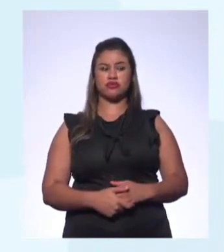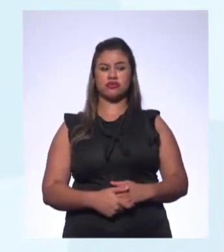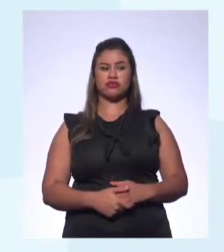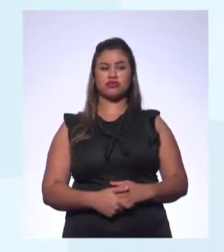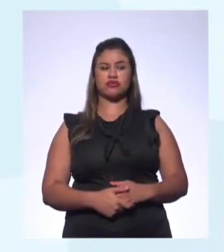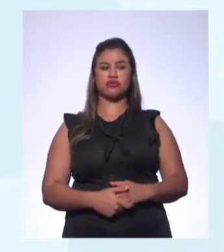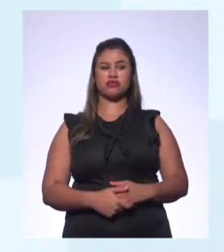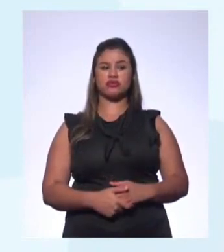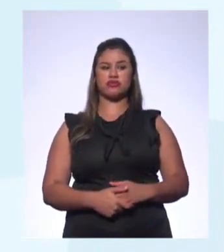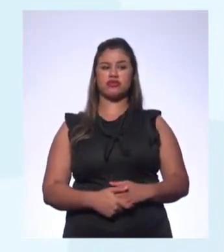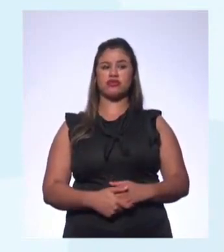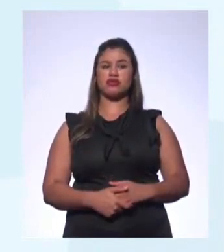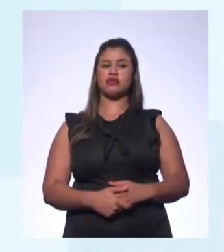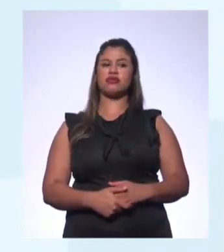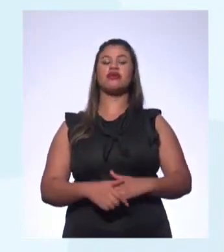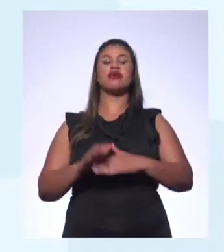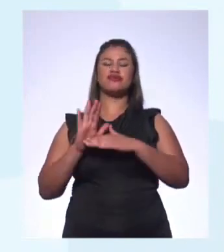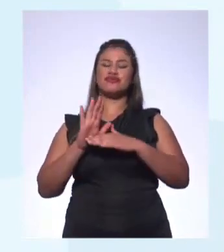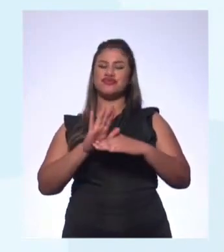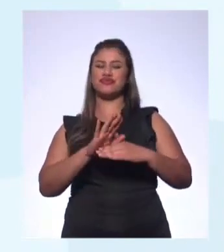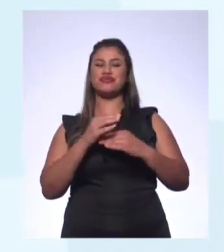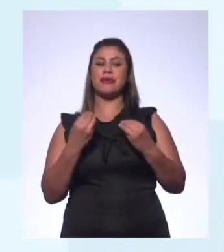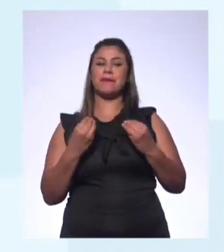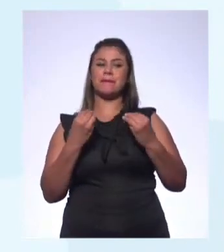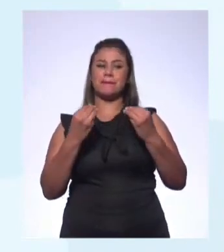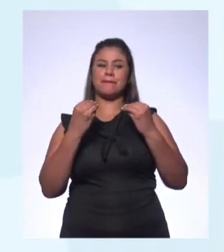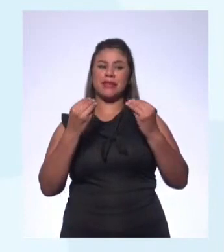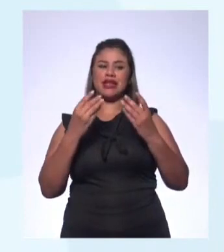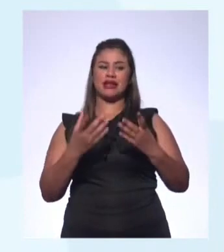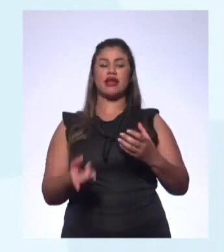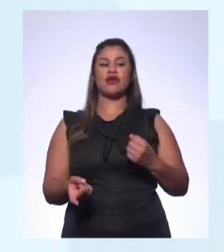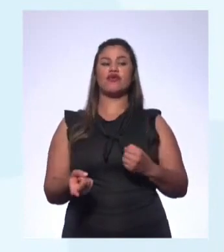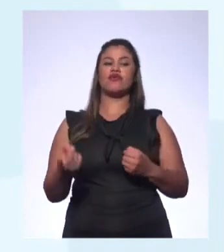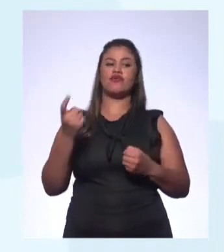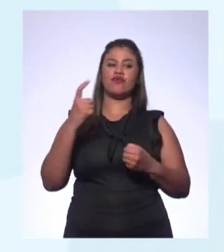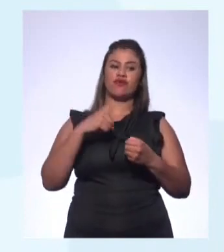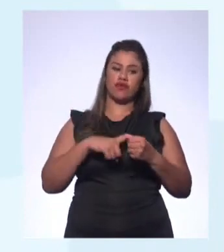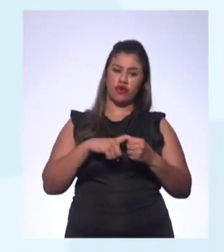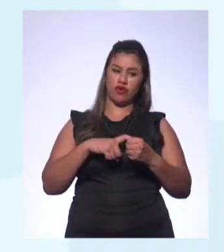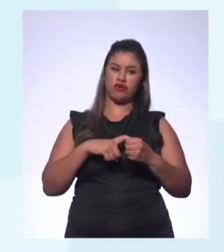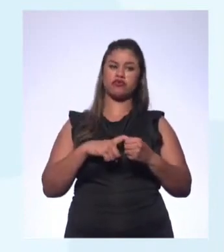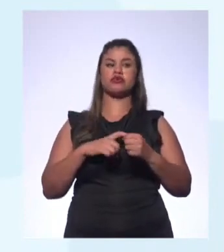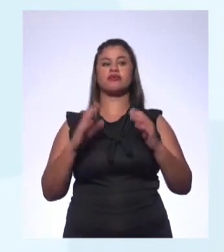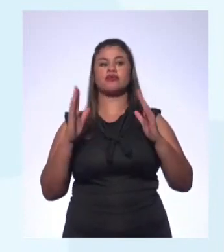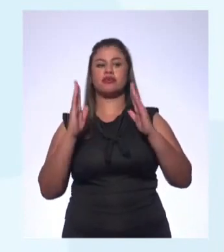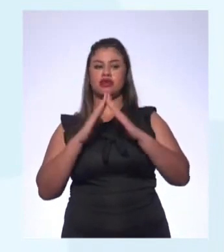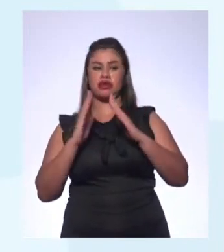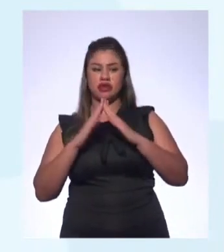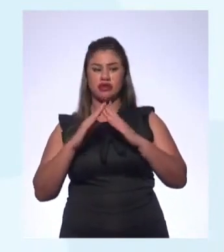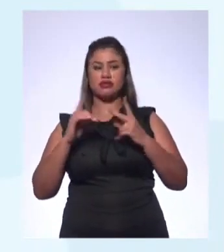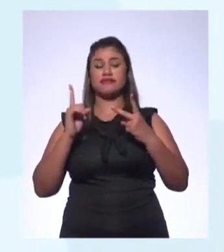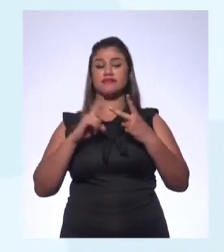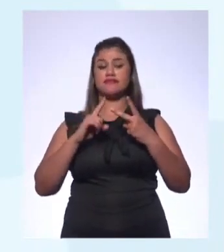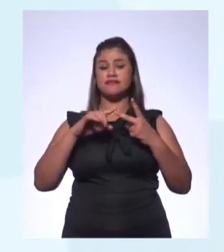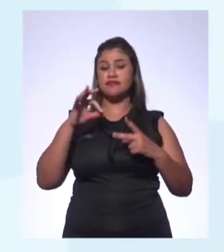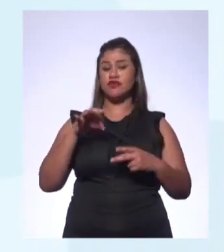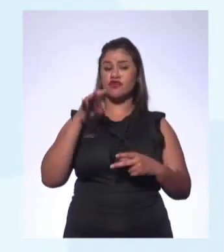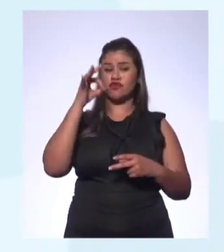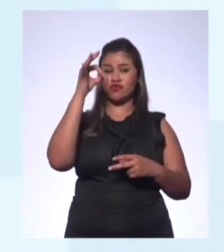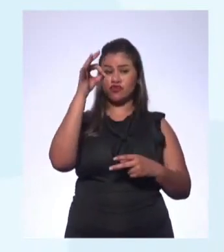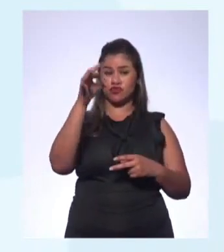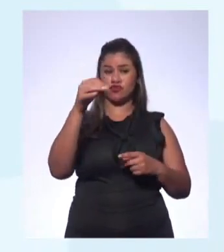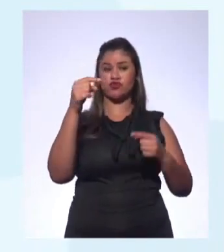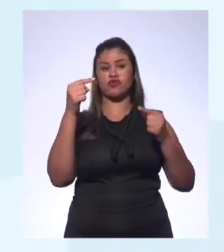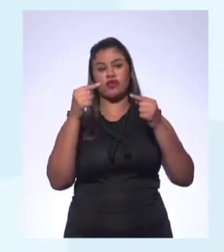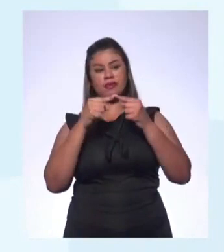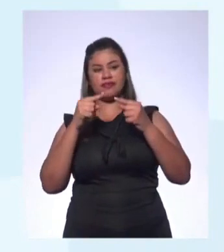melhor, né? Desenvolvem ajuda para quê? Na volta para casa e no futuro dos animais diante da pandemia. Então,